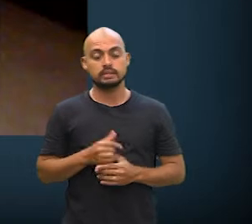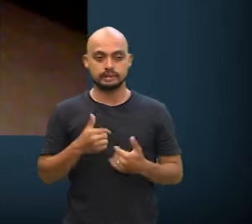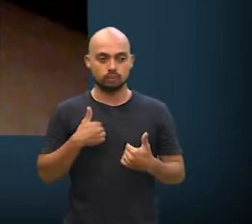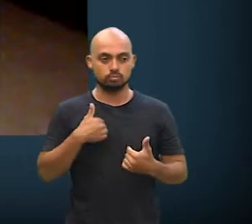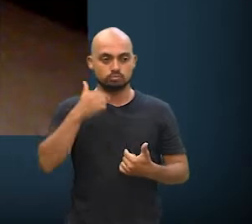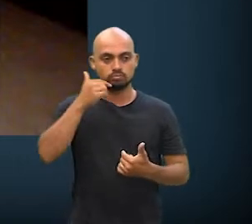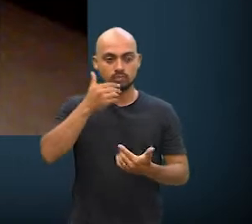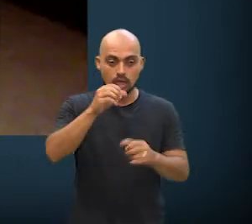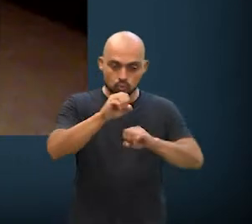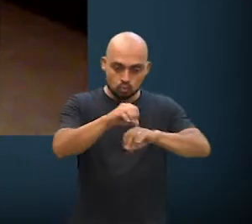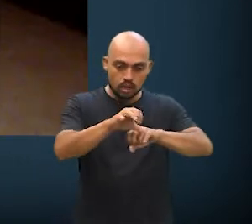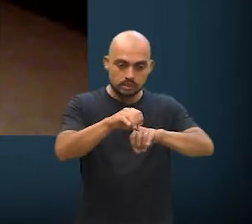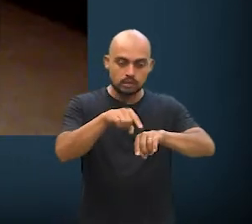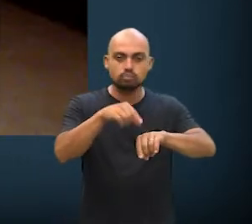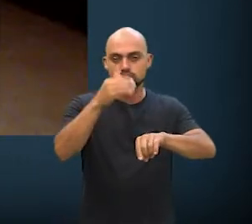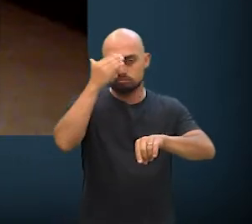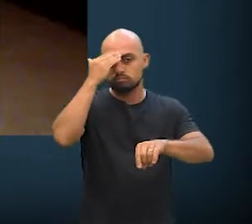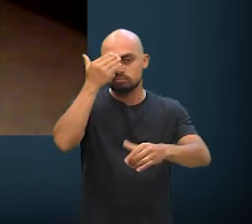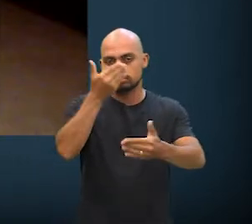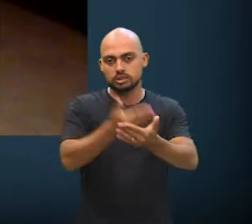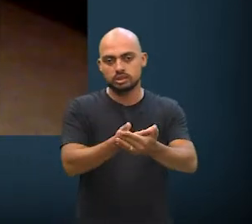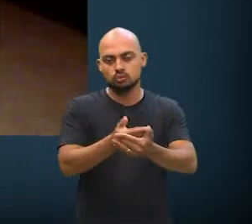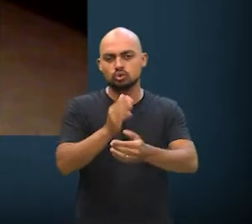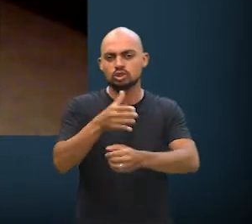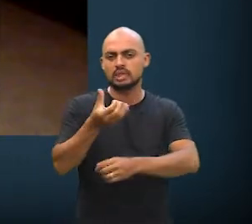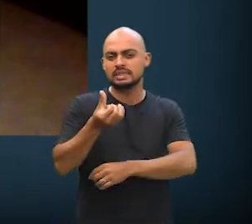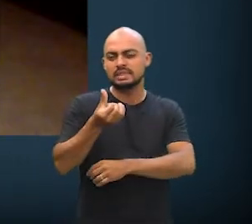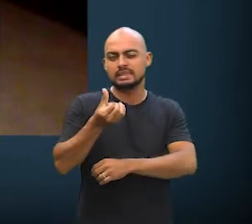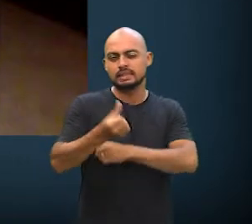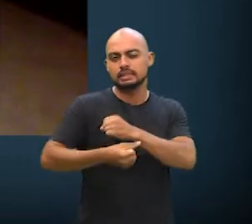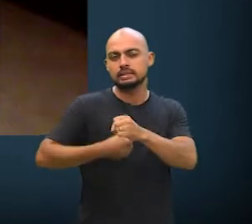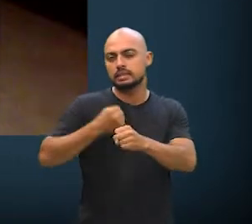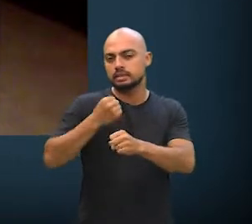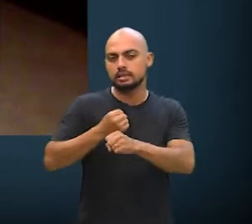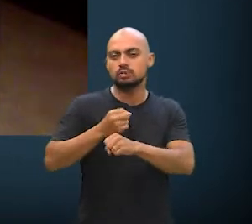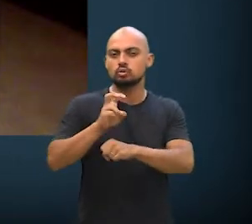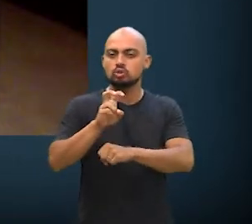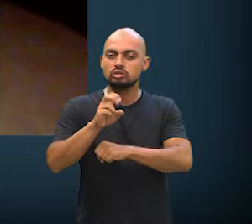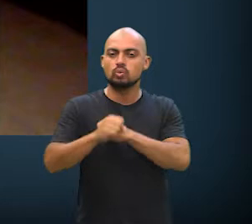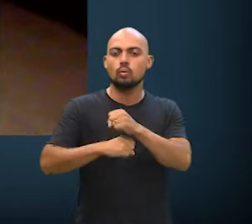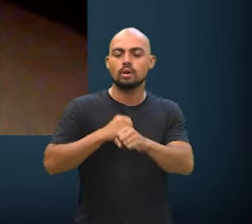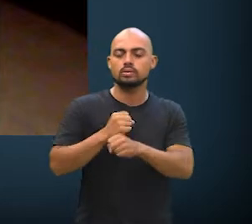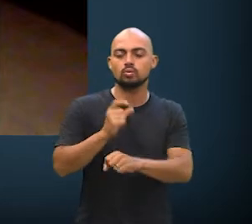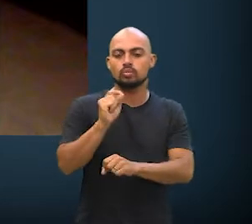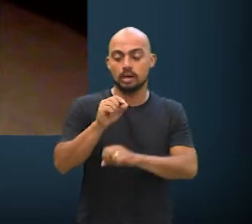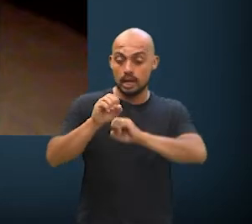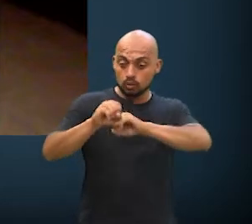educação. Então, assim, já vem aí de uns 5, 6 anos, né, de que a educação financeira está